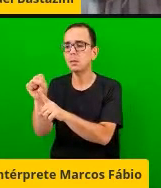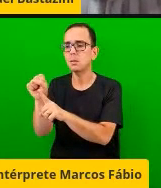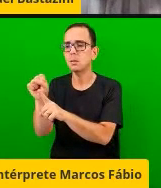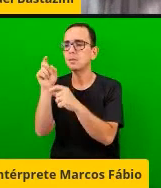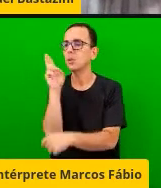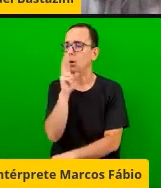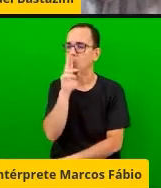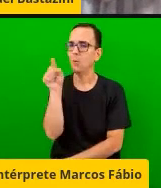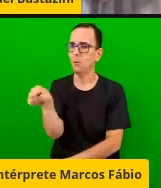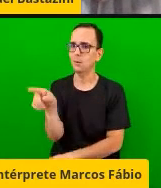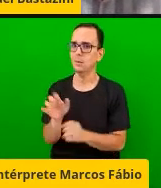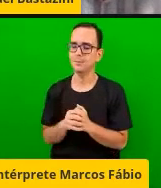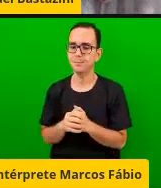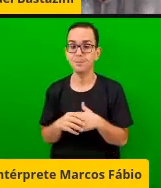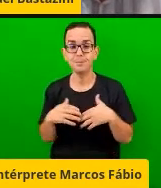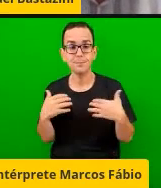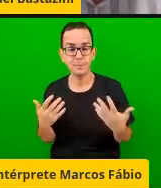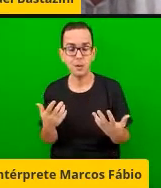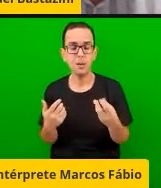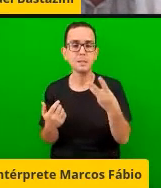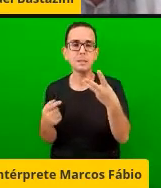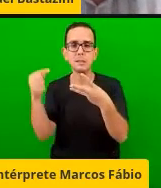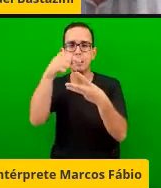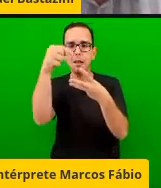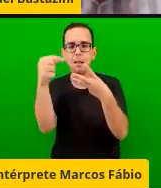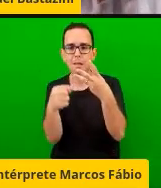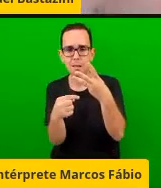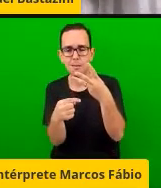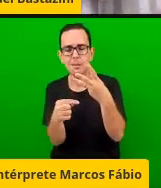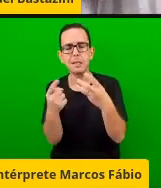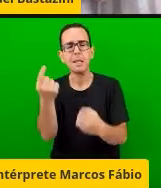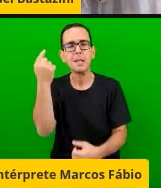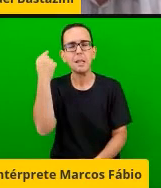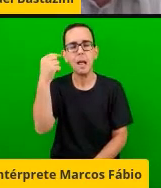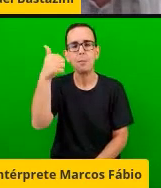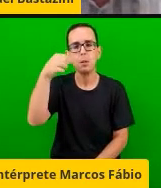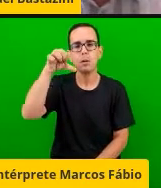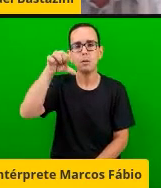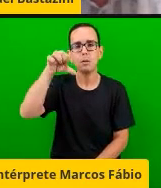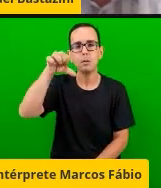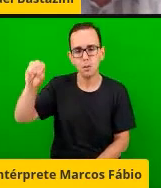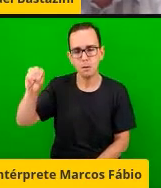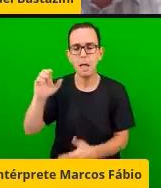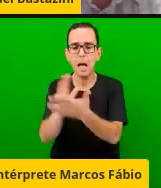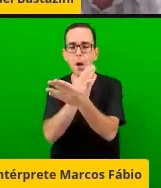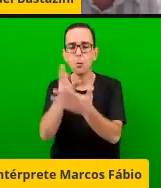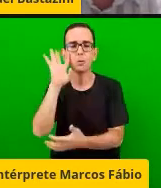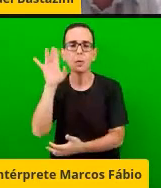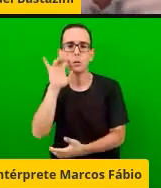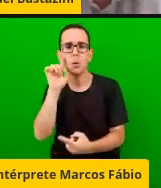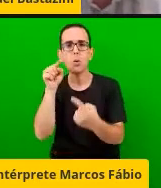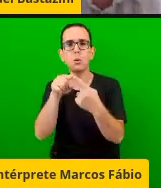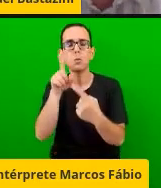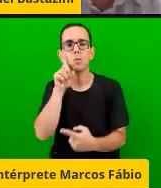esses 3 fatores, então, vão ajudar a gente a entender lá na década de 90, quando os Estados Unidos, ou os autores interpretam os Estados Unidos como